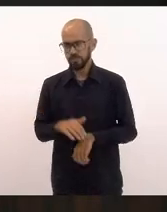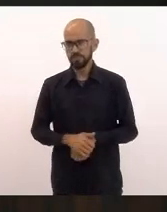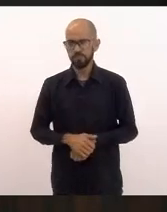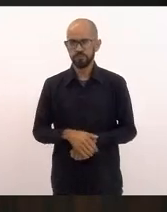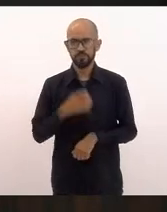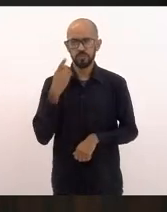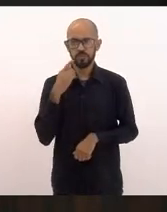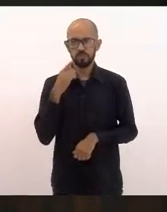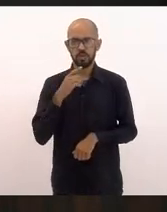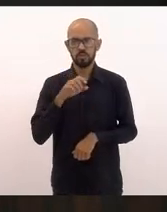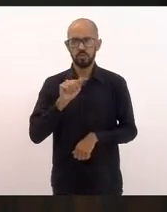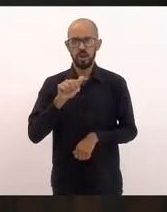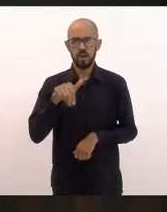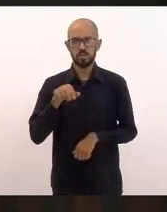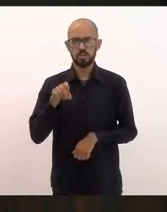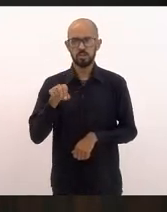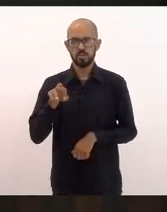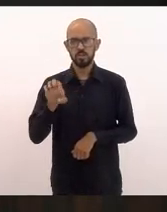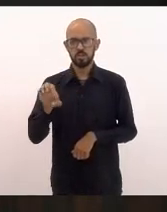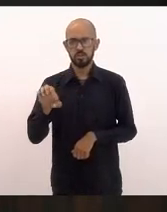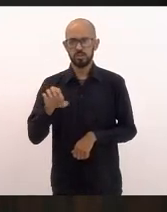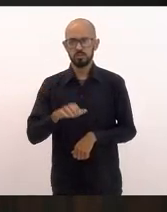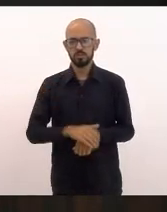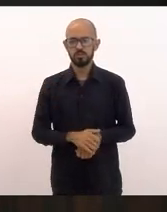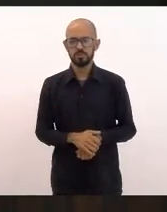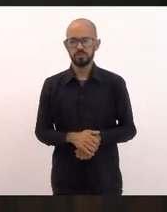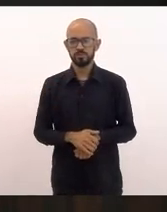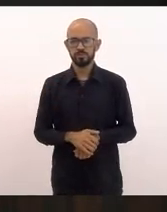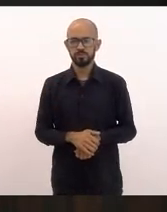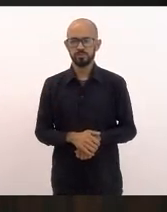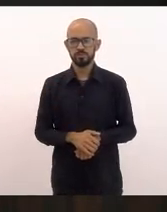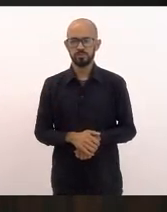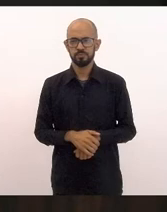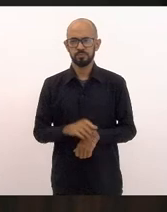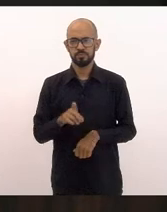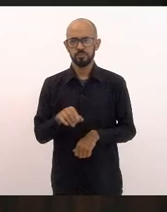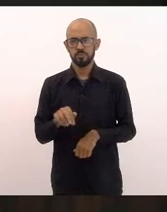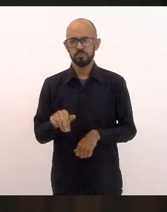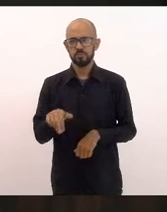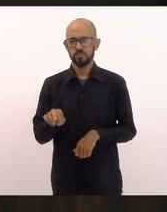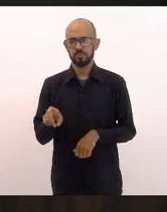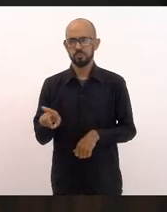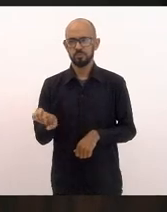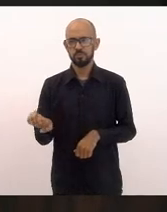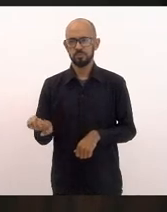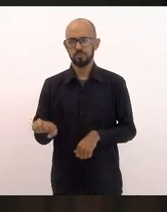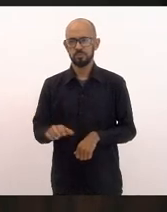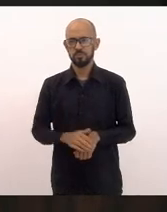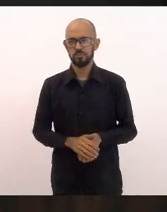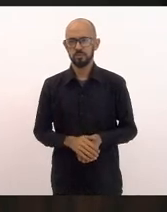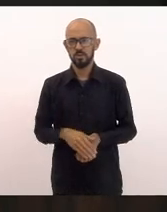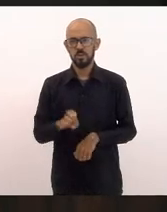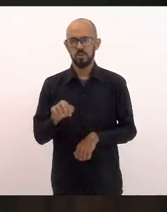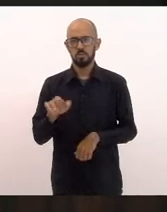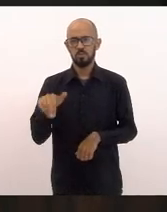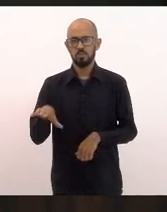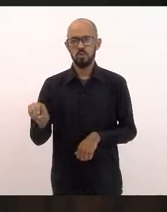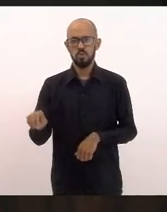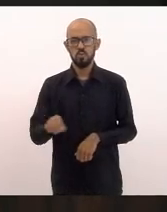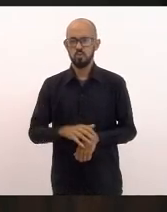Deputado Alexandre Freitas. Deputado Alexandre Freitas. Deputado Bruno